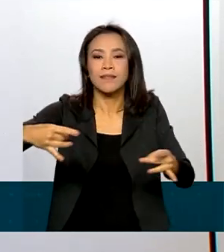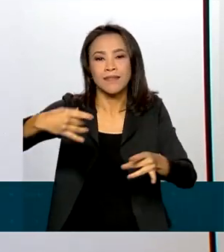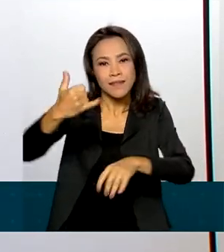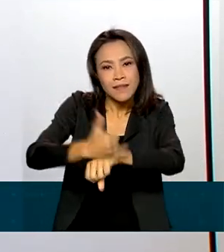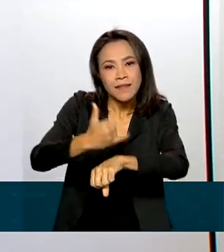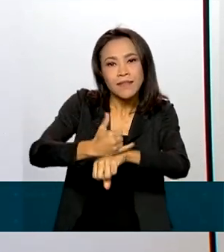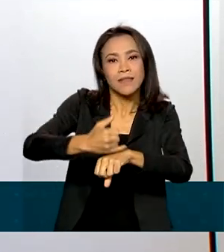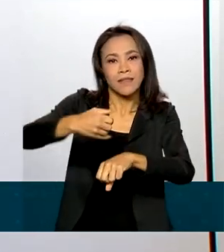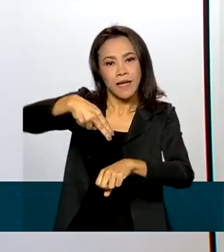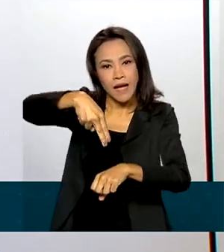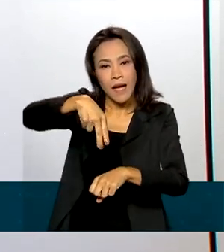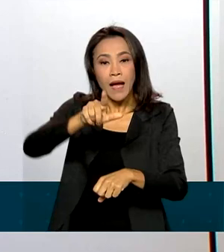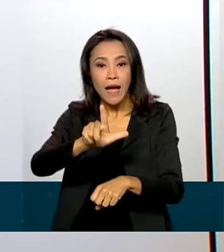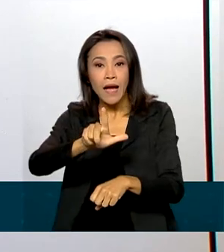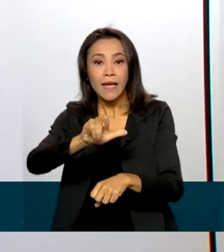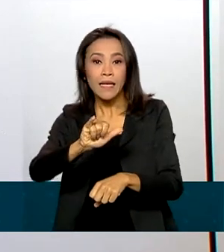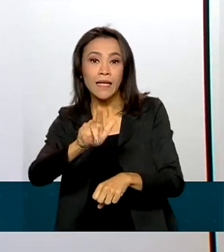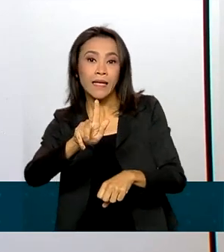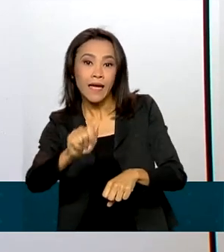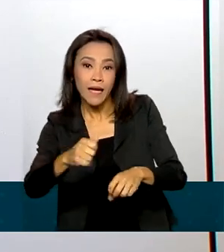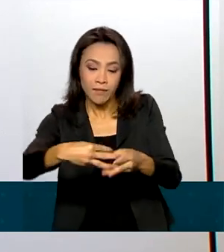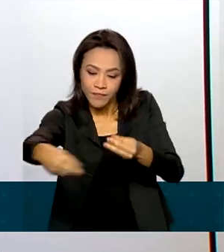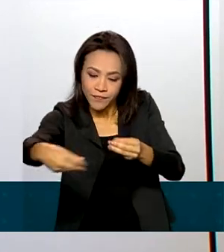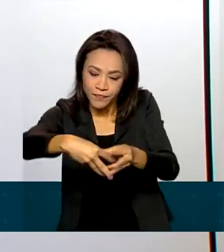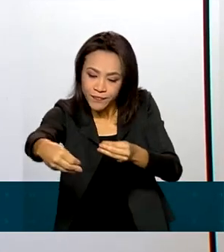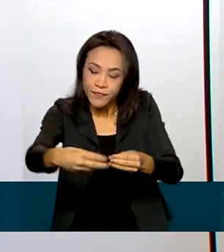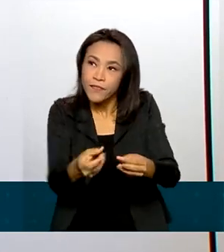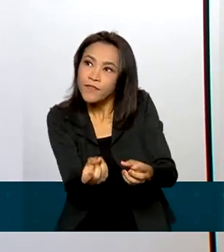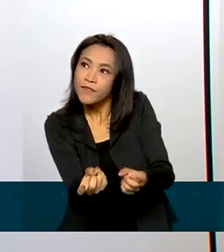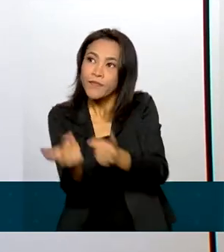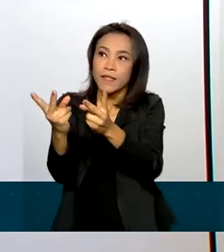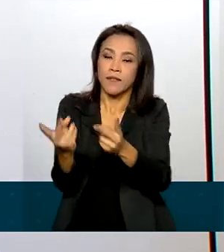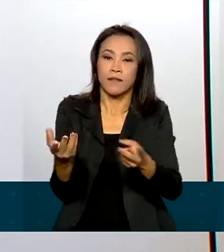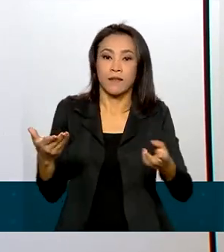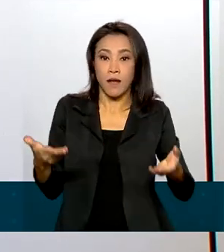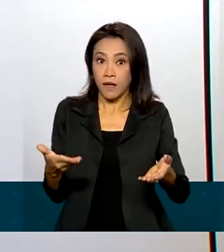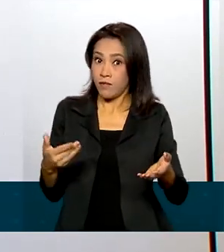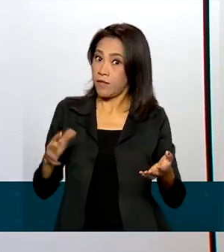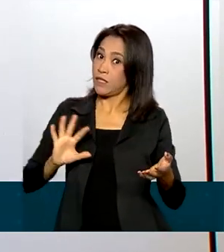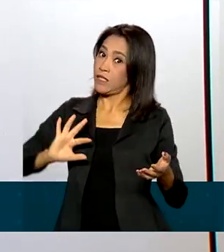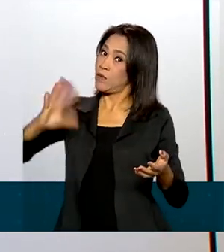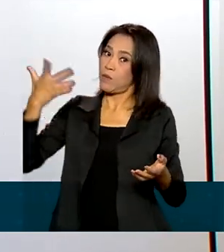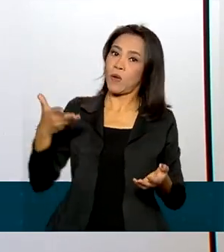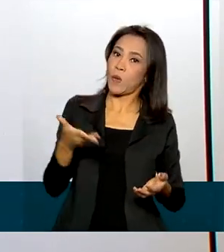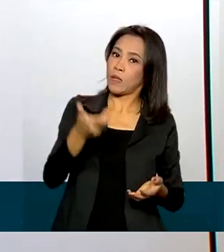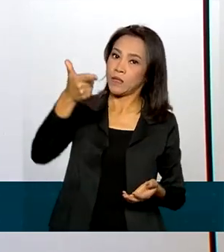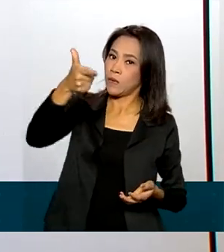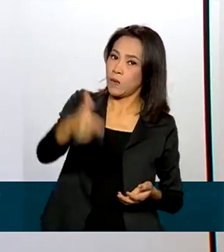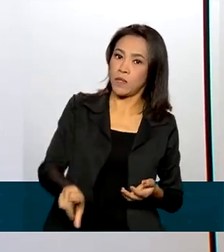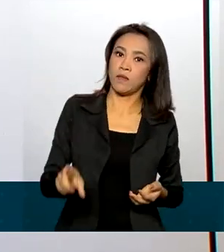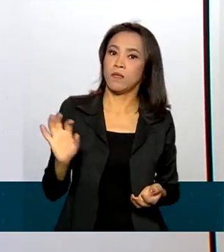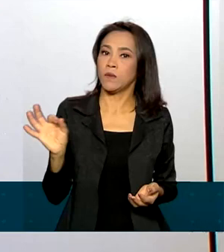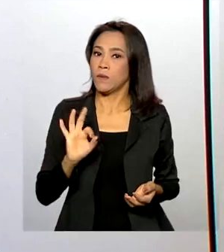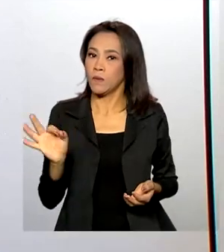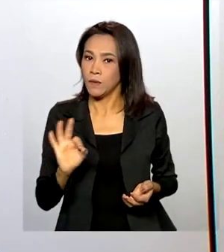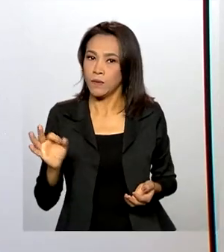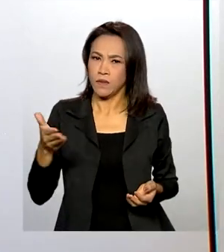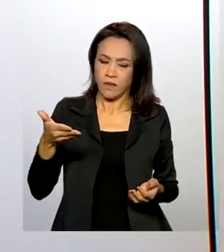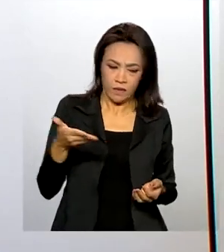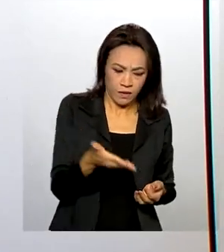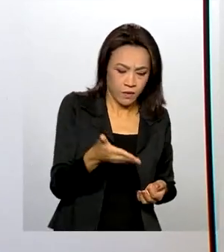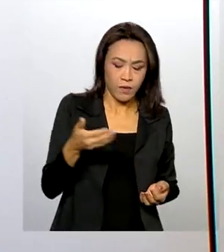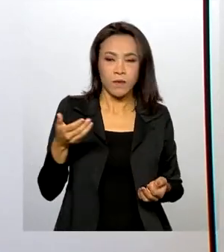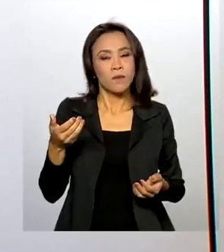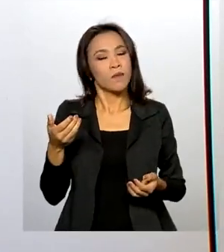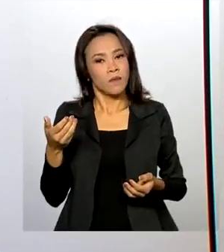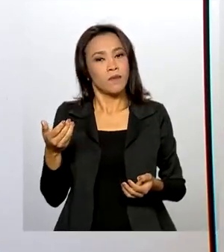Então, isso, essa mobilização do Ministério é para que isso não ocorra novamente com mais um mineral, com